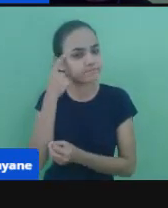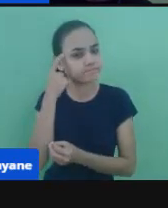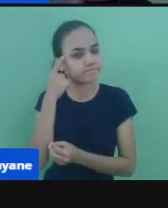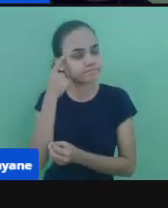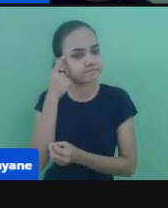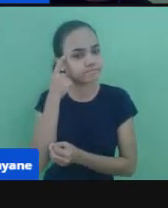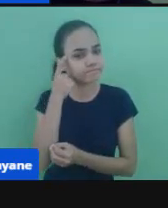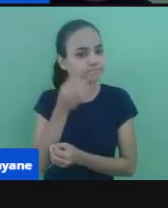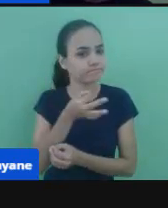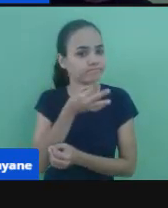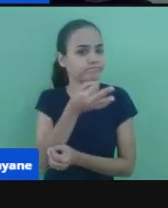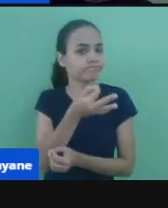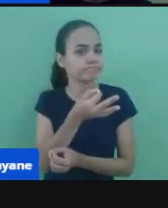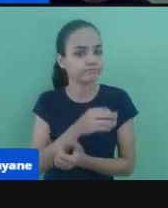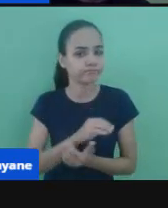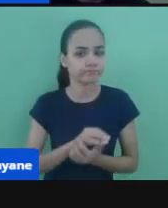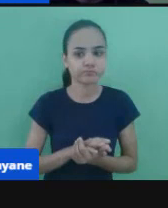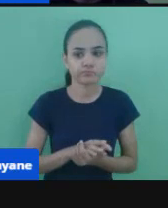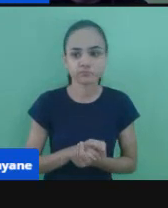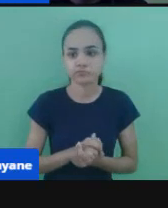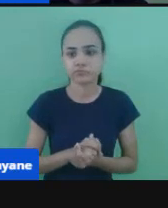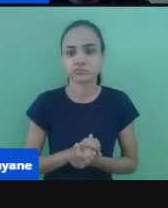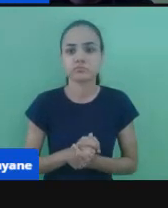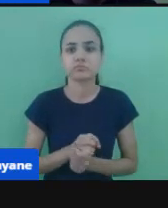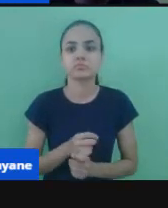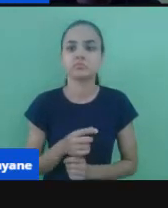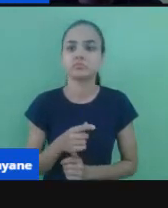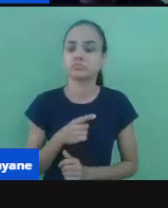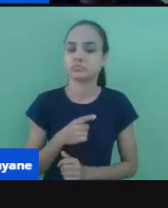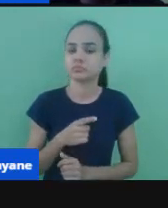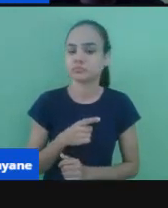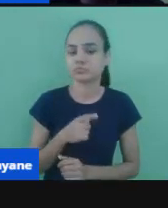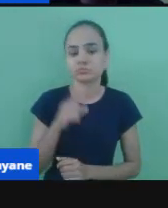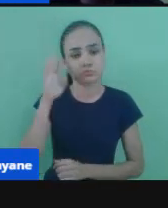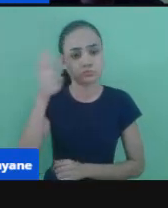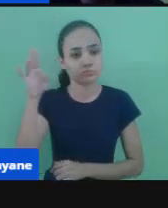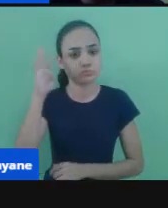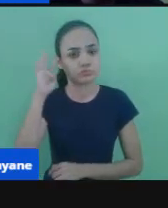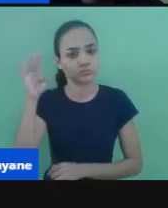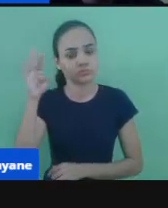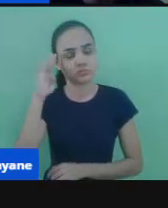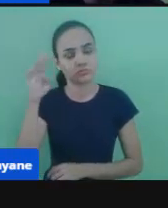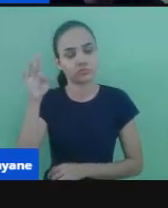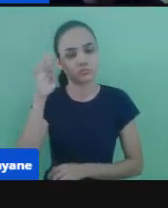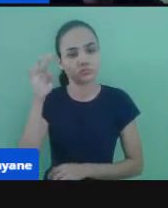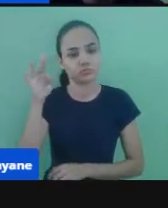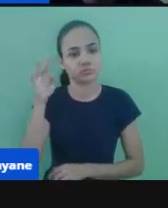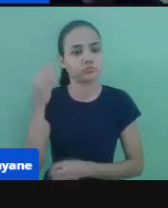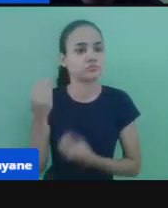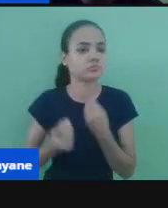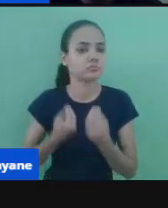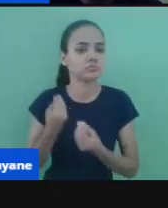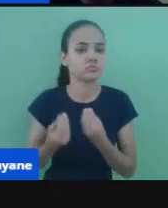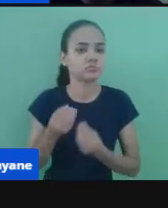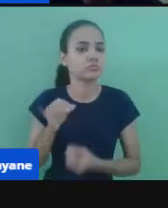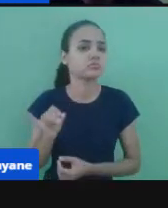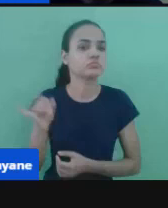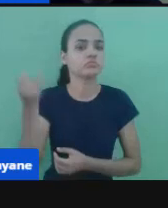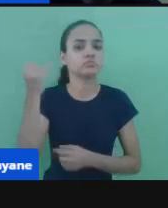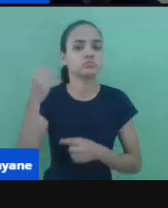texto final, ele provoca essa reflexão para a gente. E como aproveitar isso em sala de